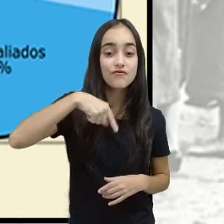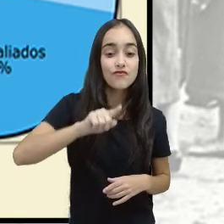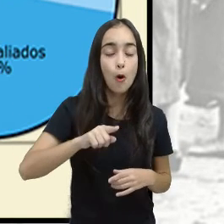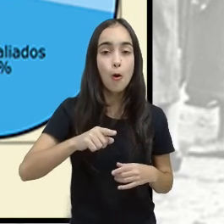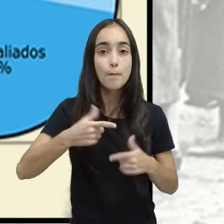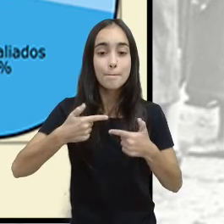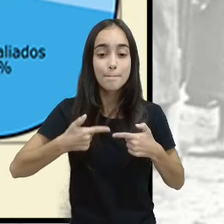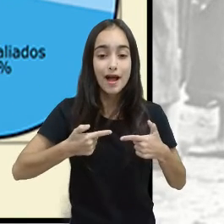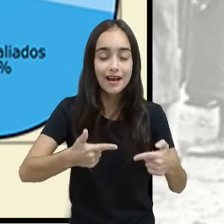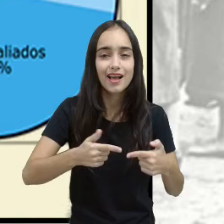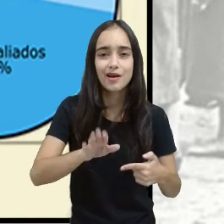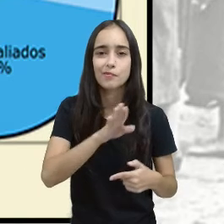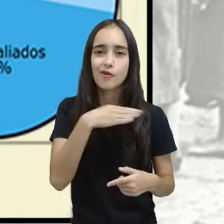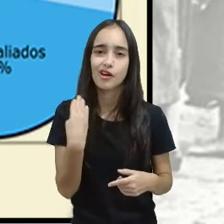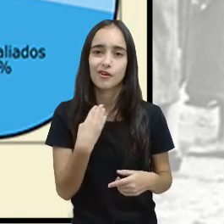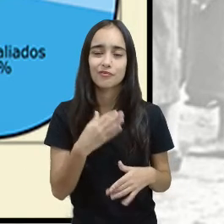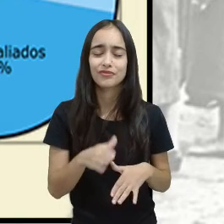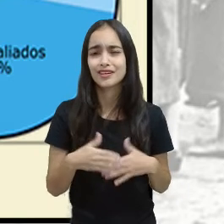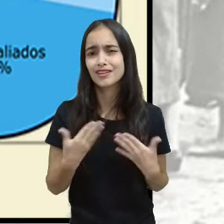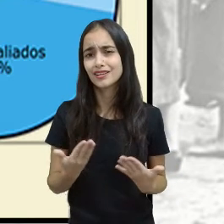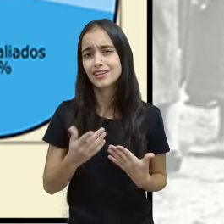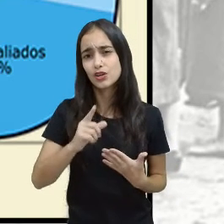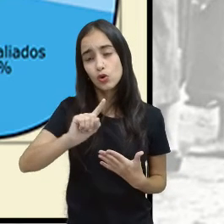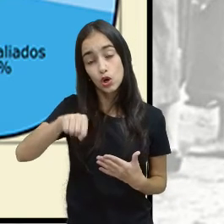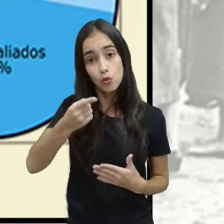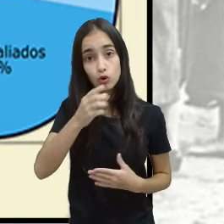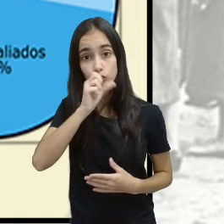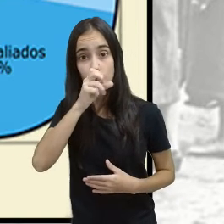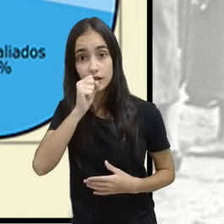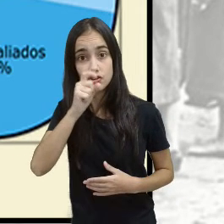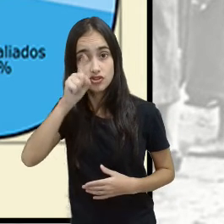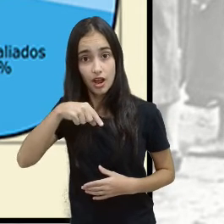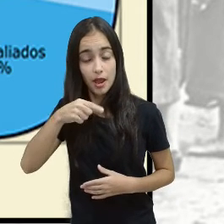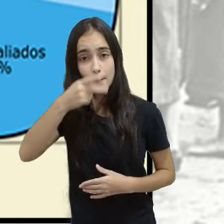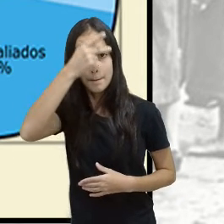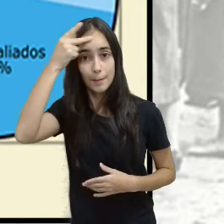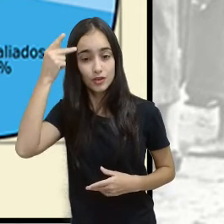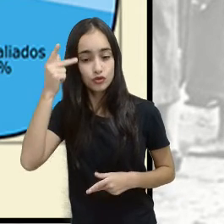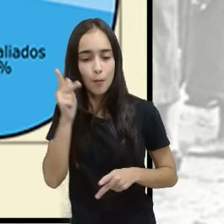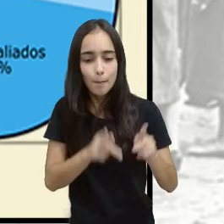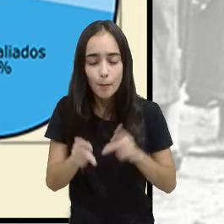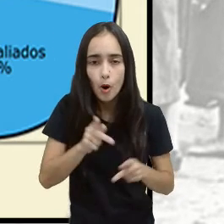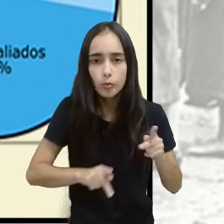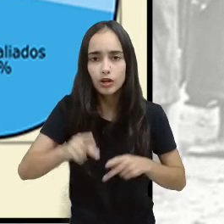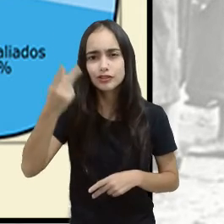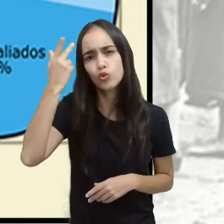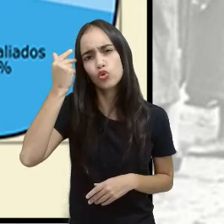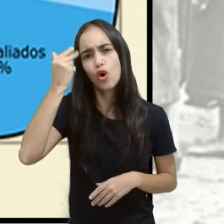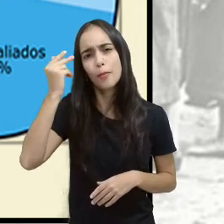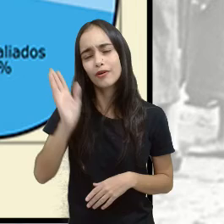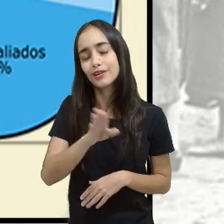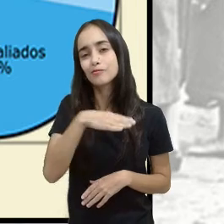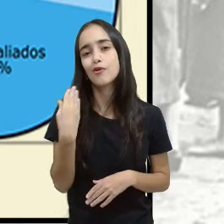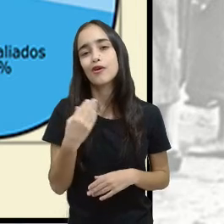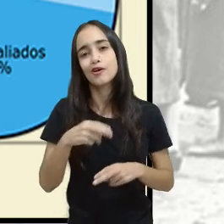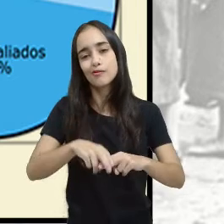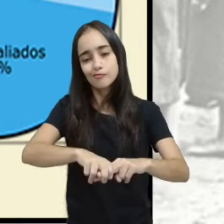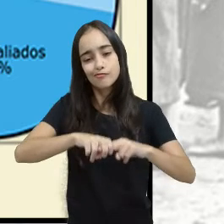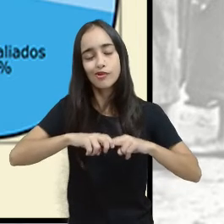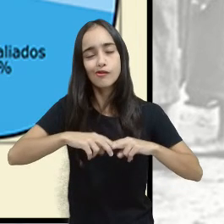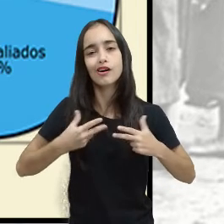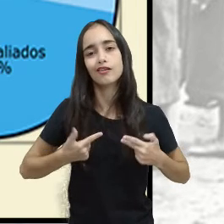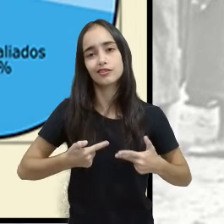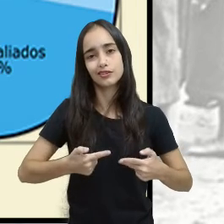Então, pessoas da população, digamos assim, comum, que morreram em decorrência da